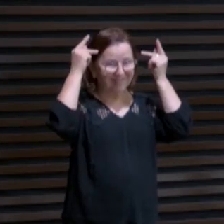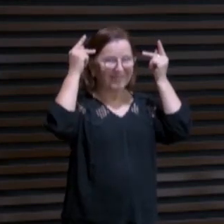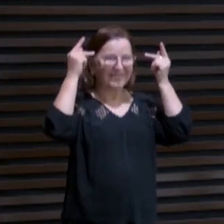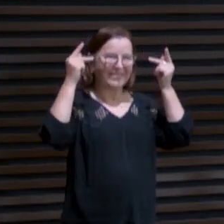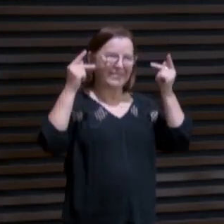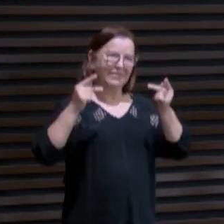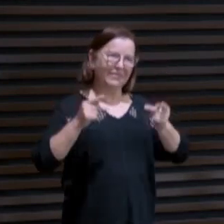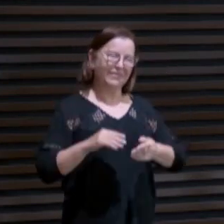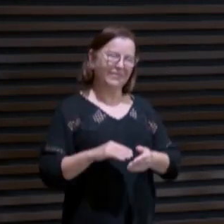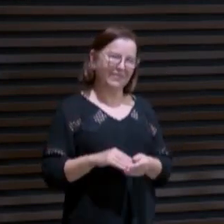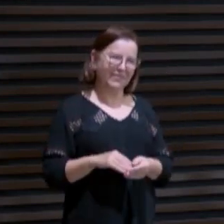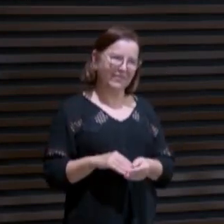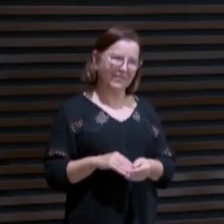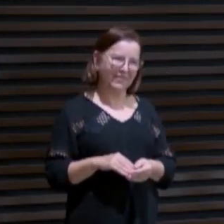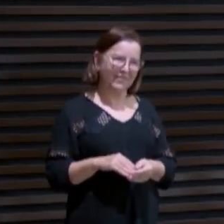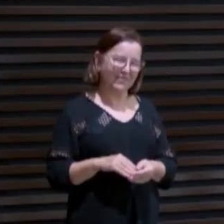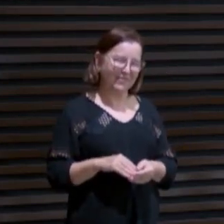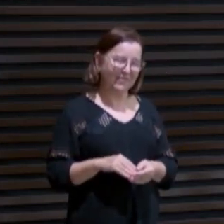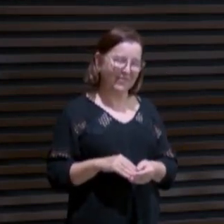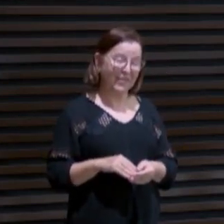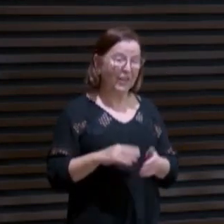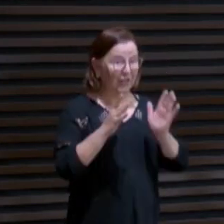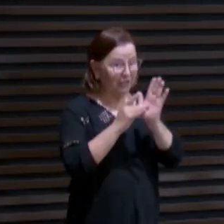que aquele que me entregou a você